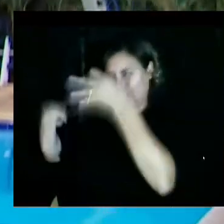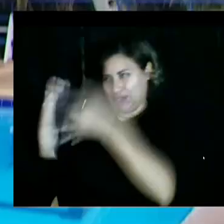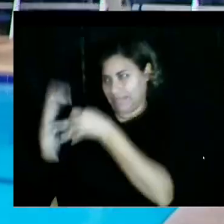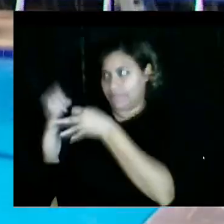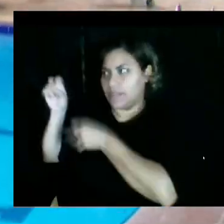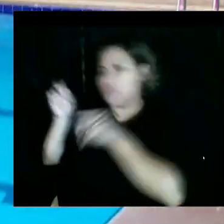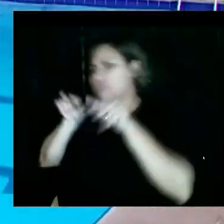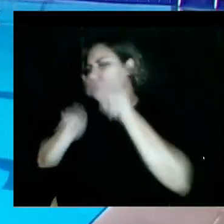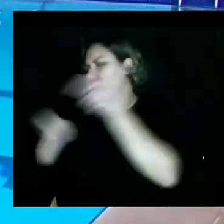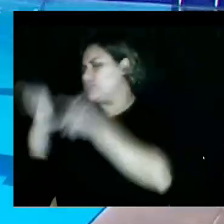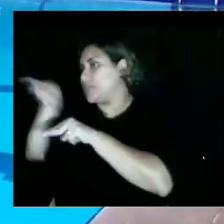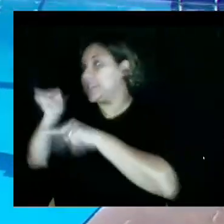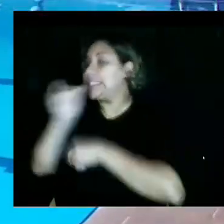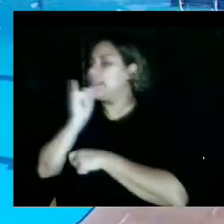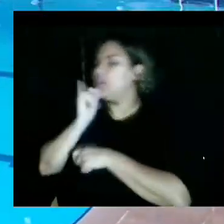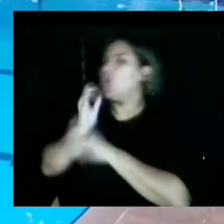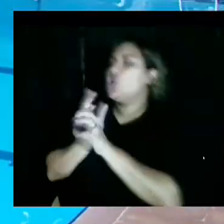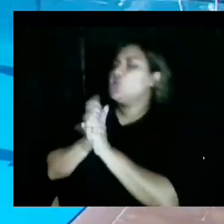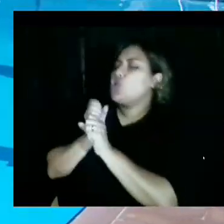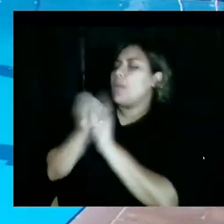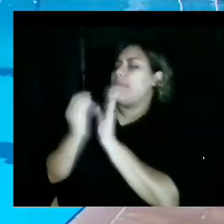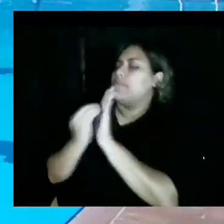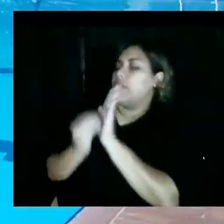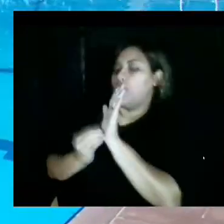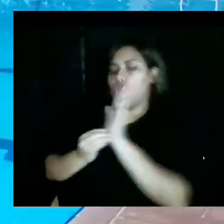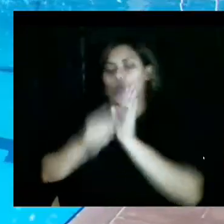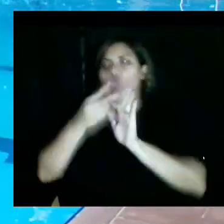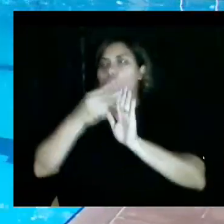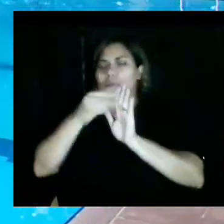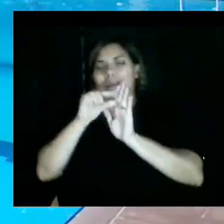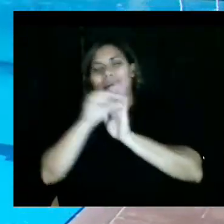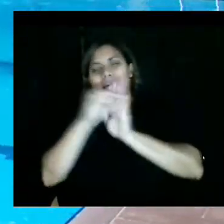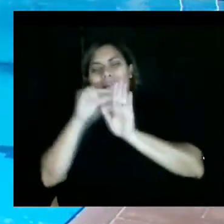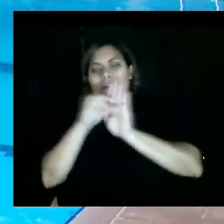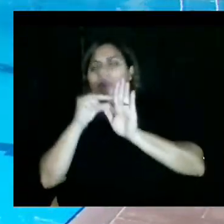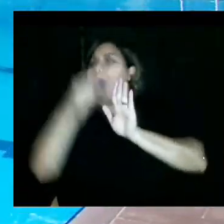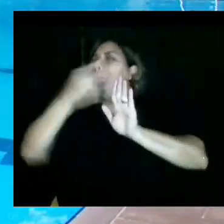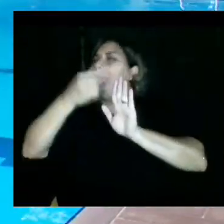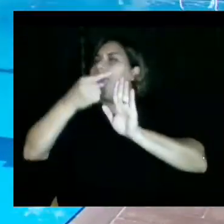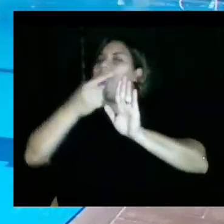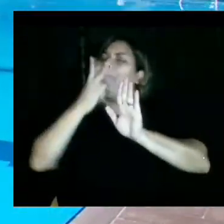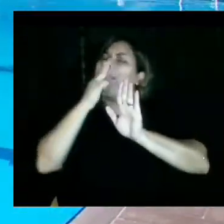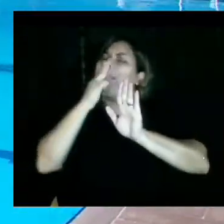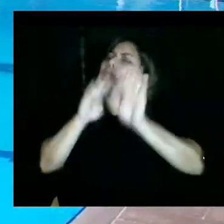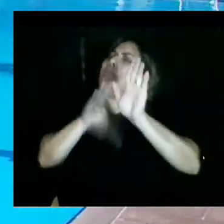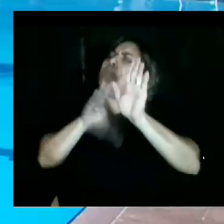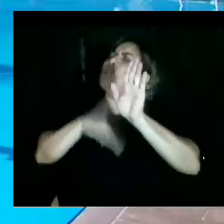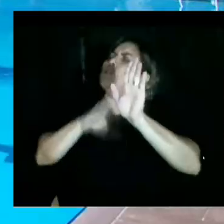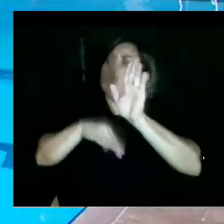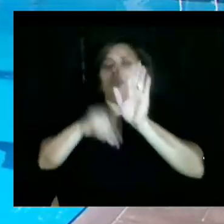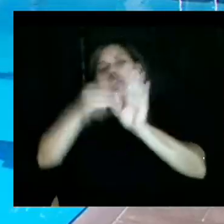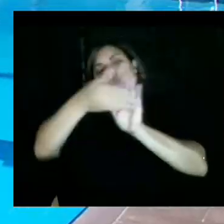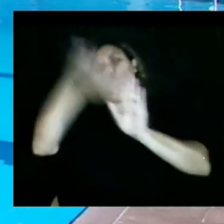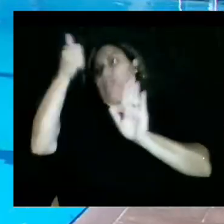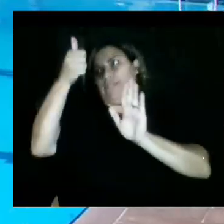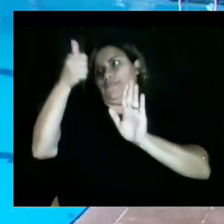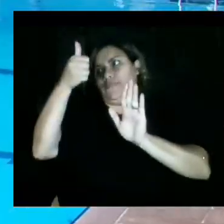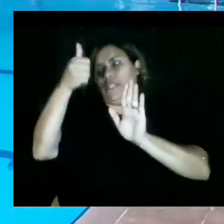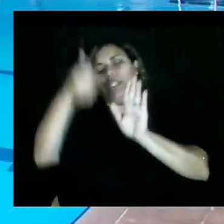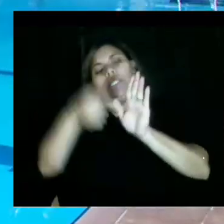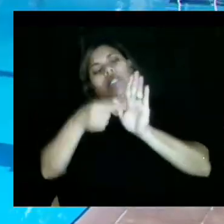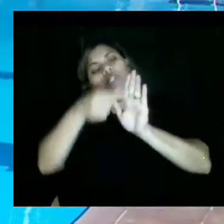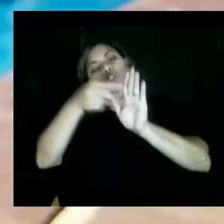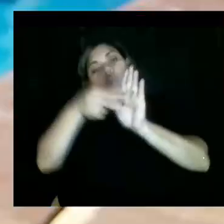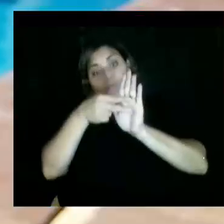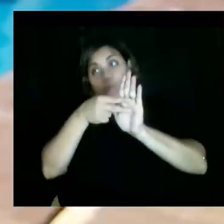menores notas são cortadas. E as 2 maiores notas também são cortadas. Sobram 3 notas,